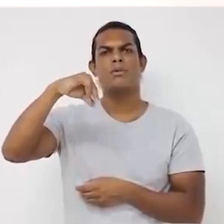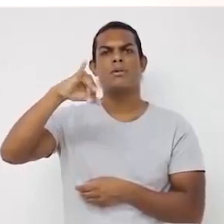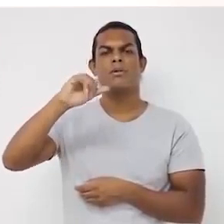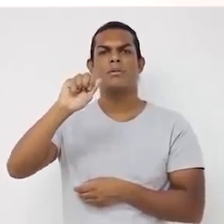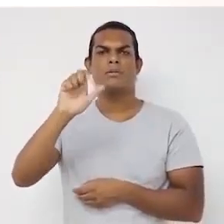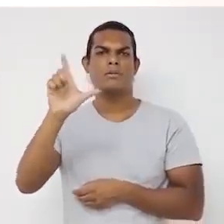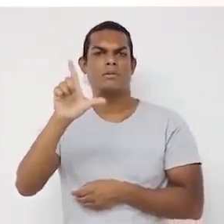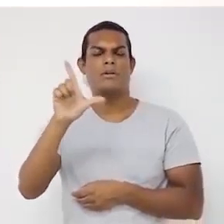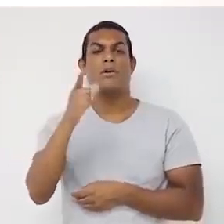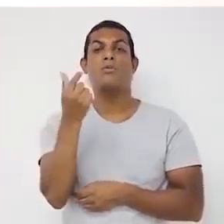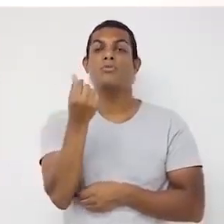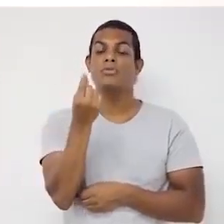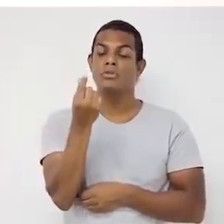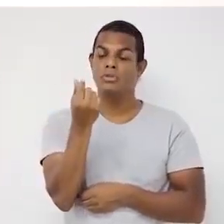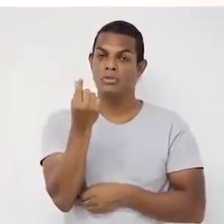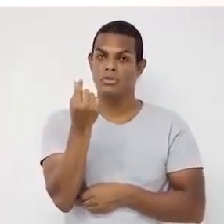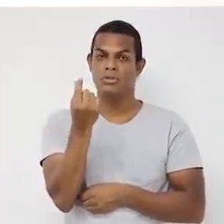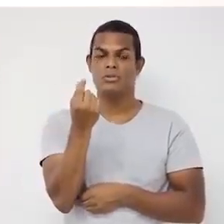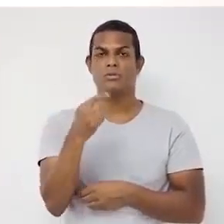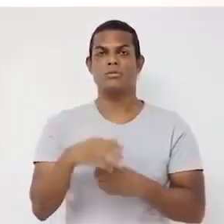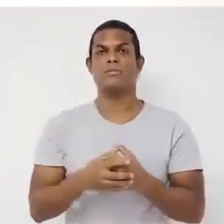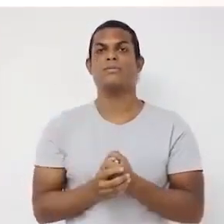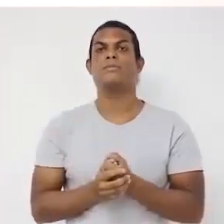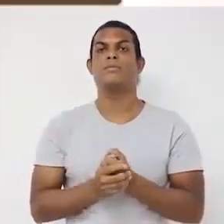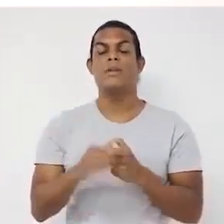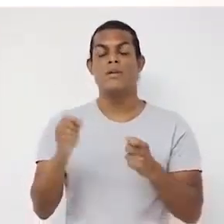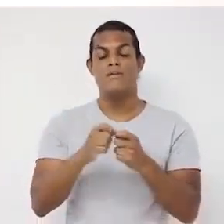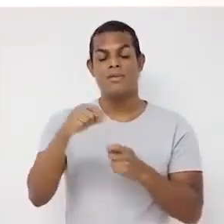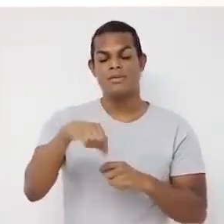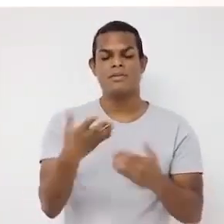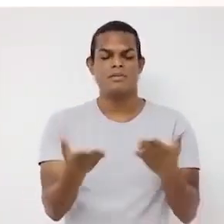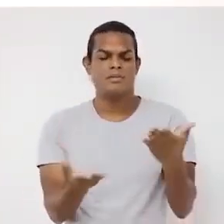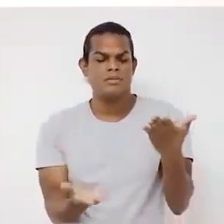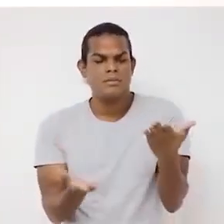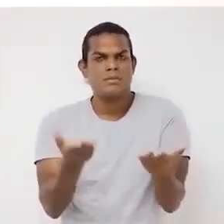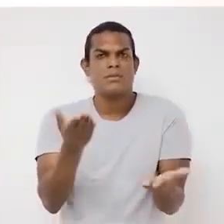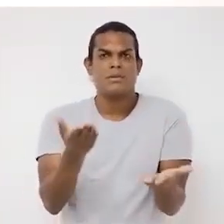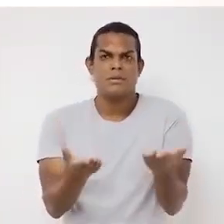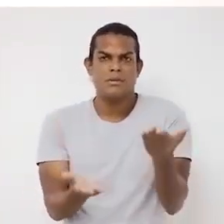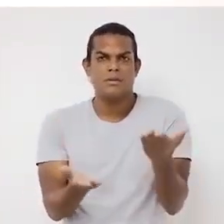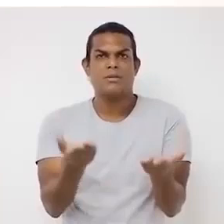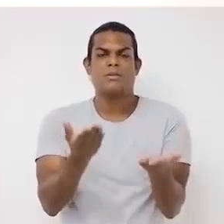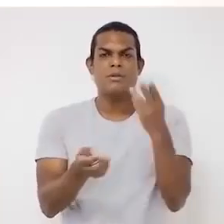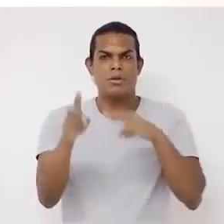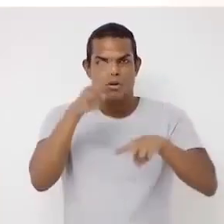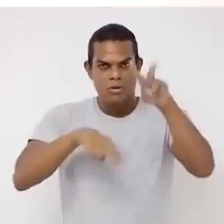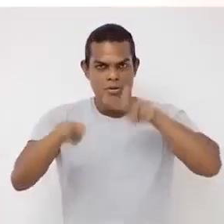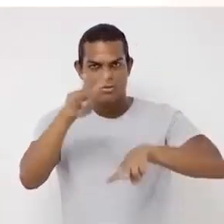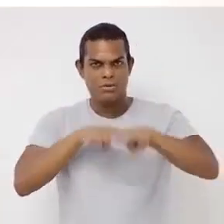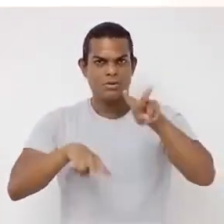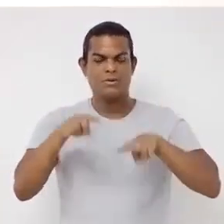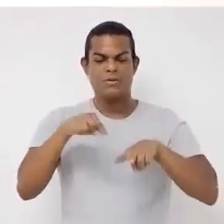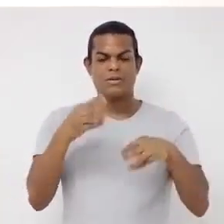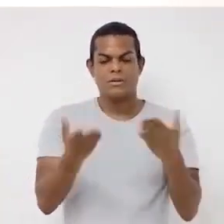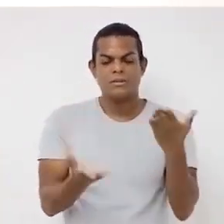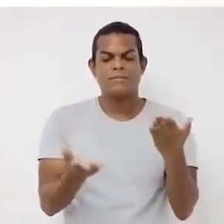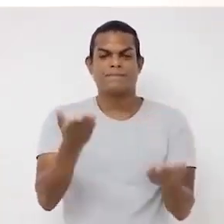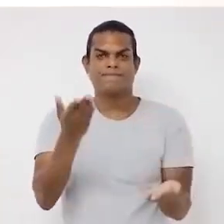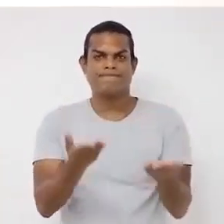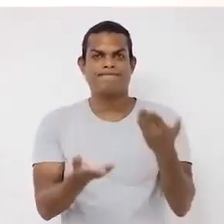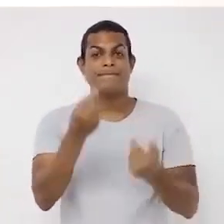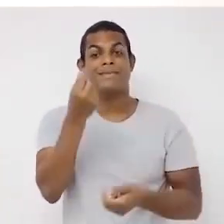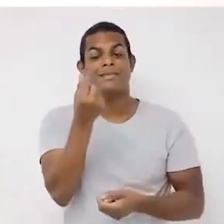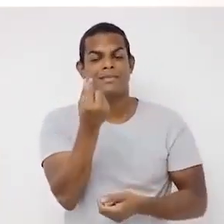nosso intuito, quando a gente está fazendo esse equilíbrio da balança, é a gente observar o equilíbrio do patrimônio